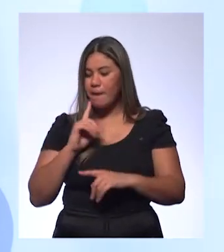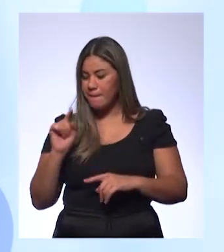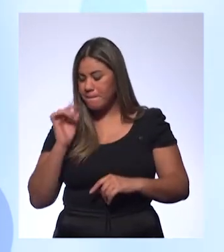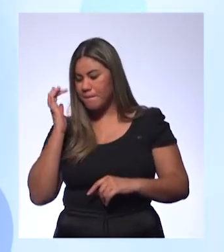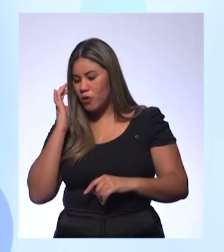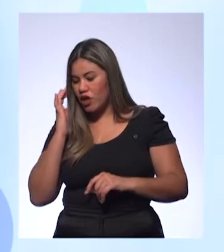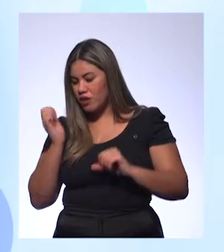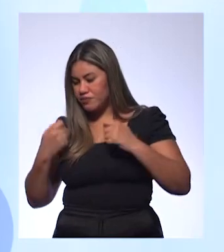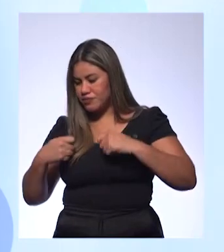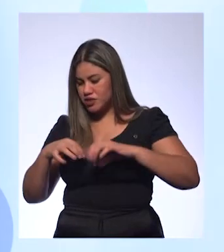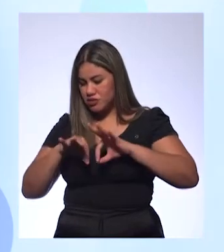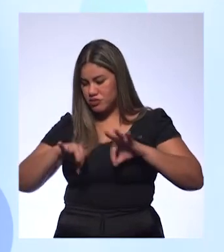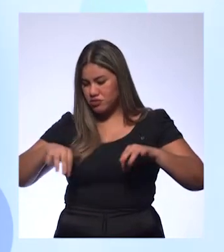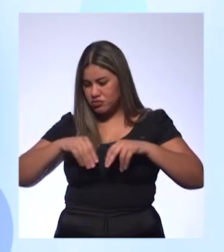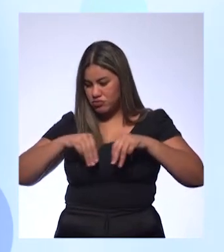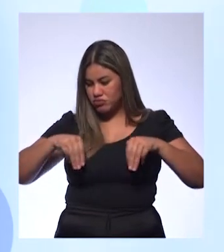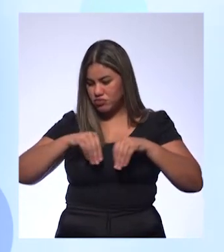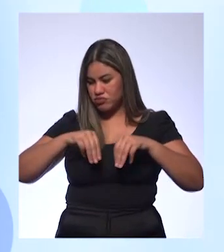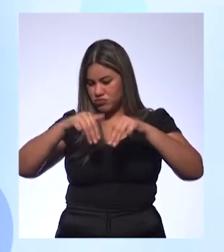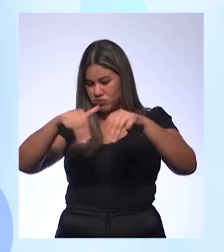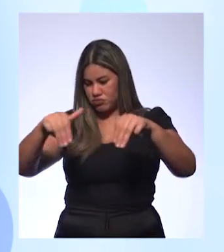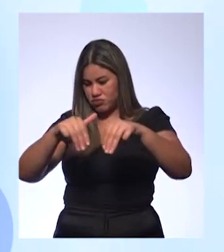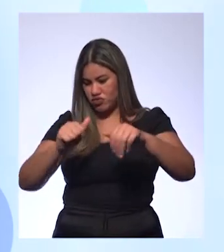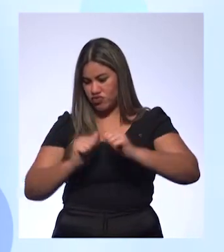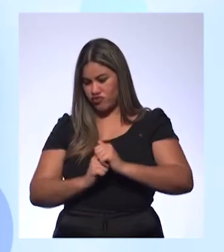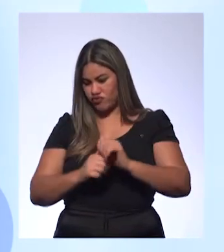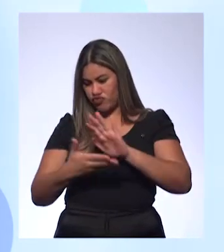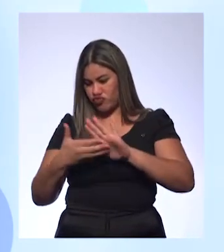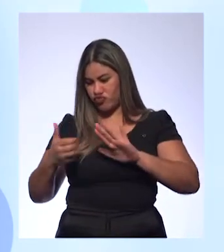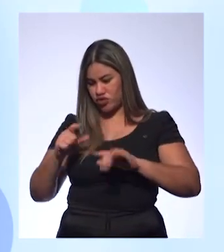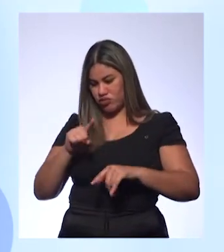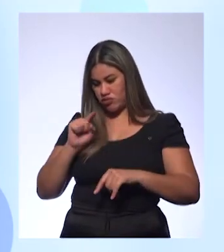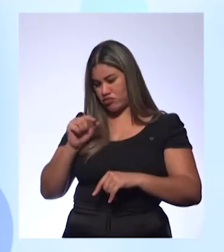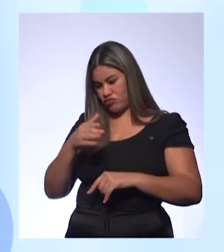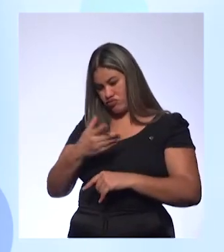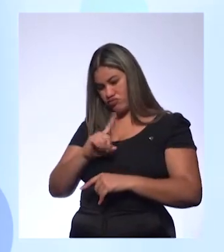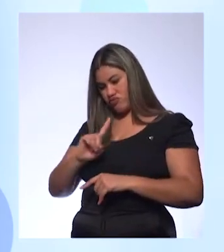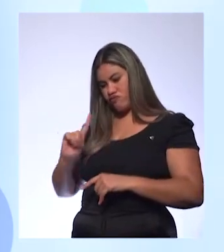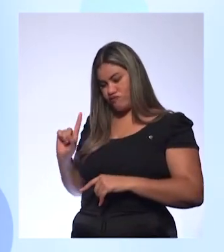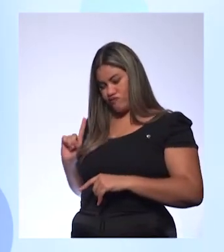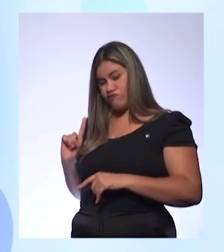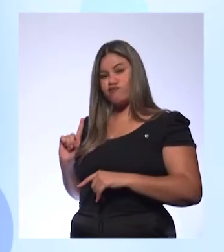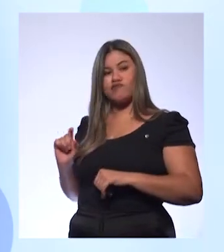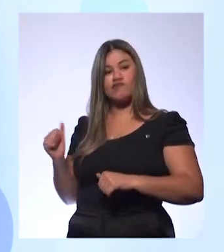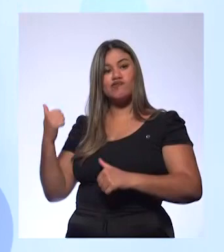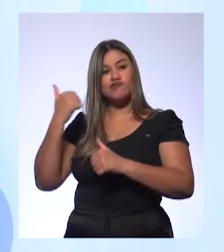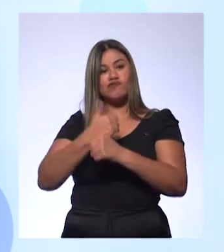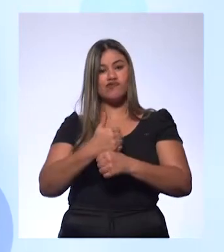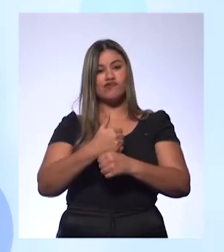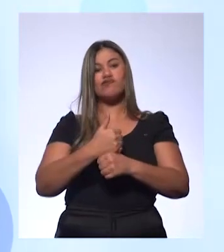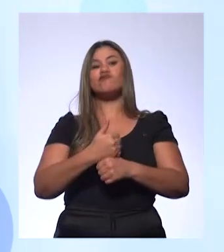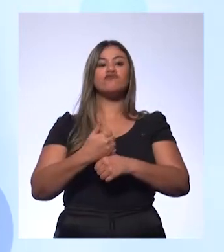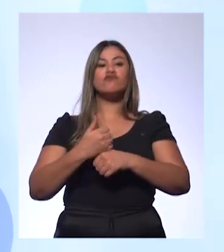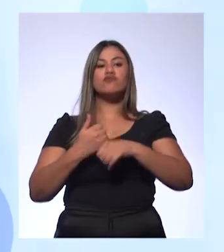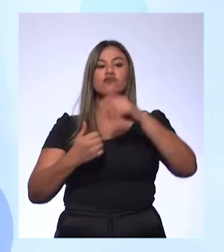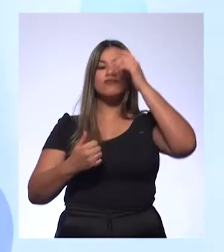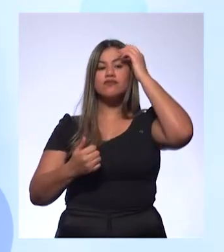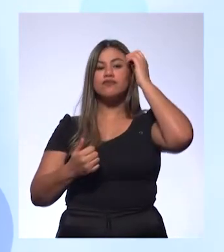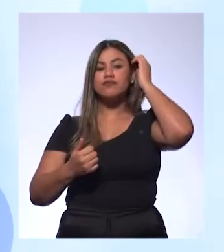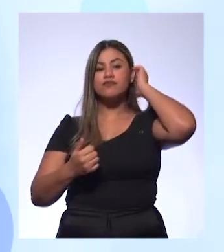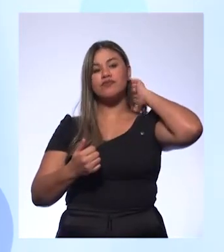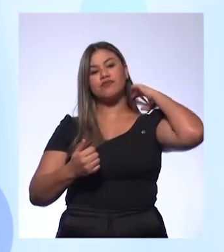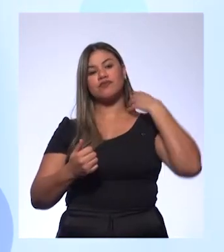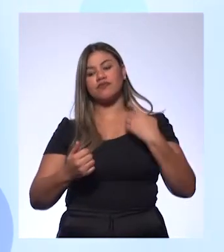que inverter a posição. Eu vou tirar aí, né, alguém. Eu preciso fazer gol, então vou tirar alguém da defesa e